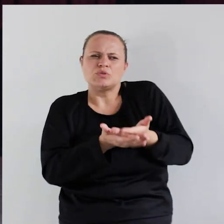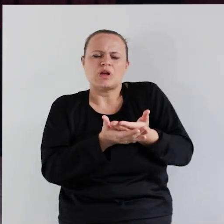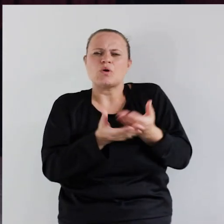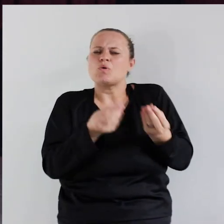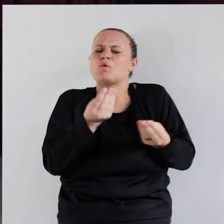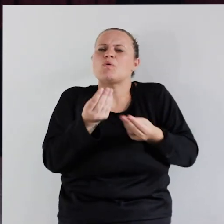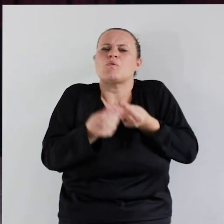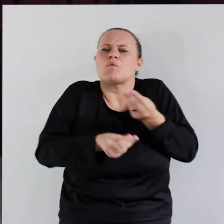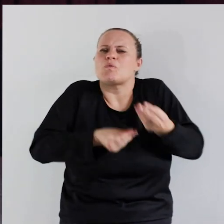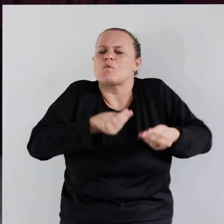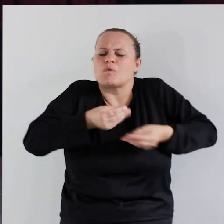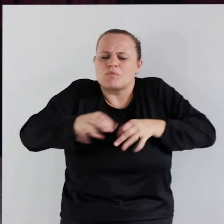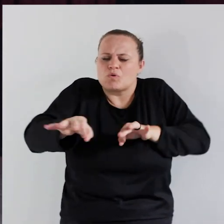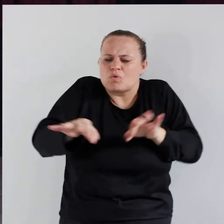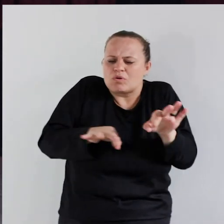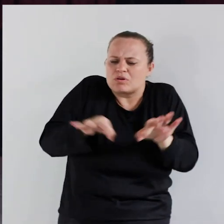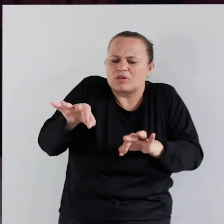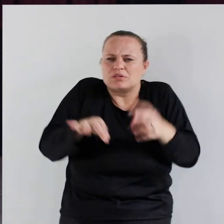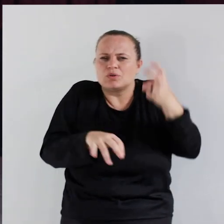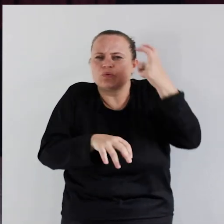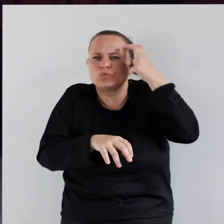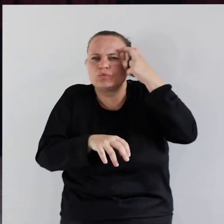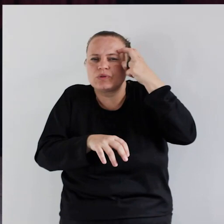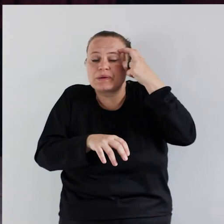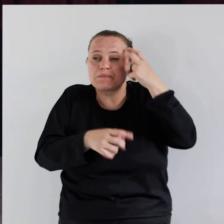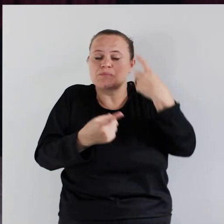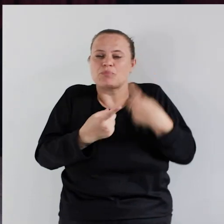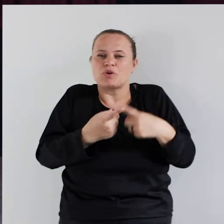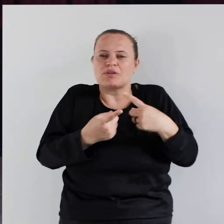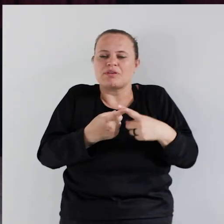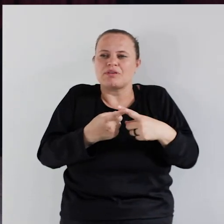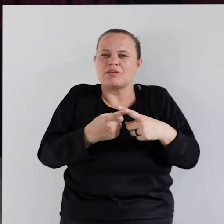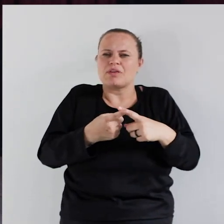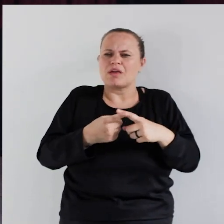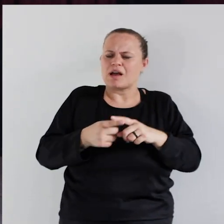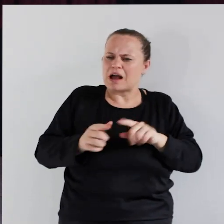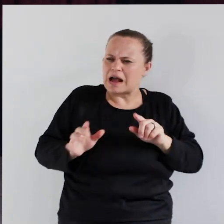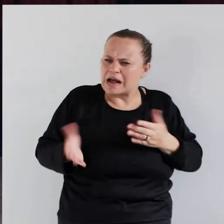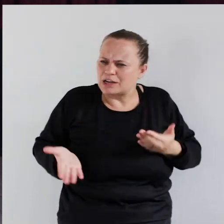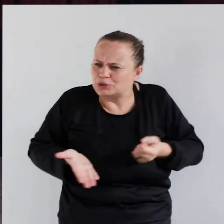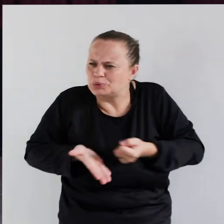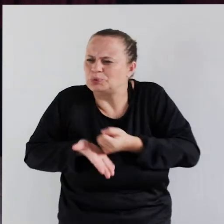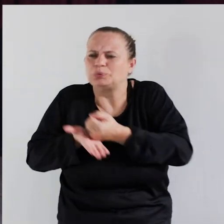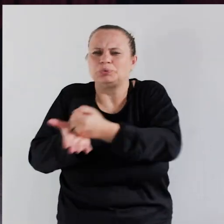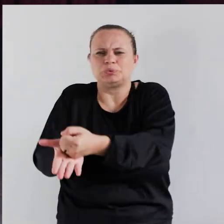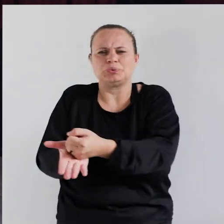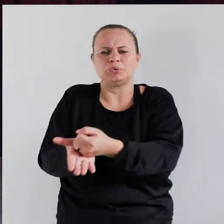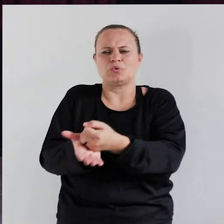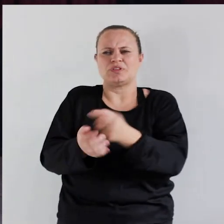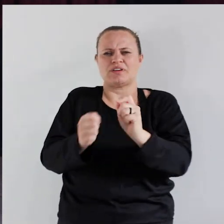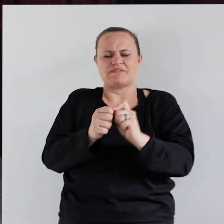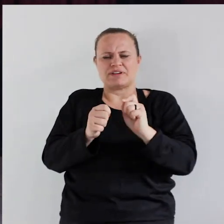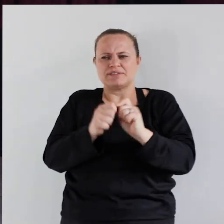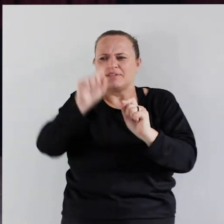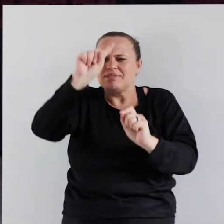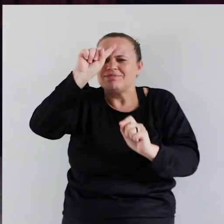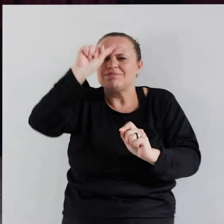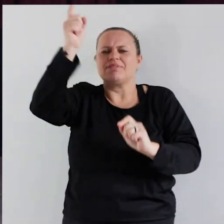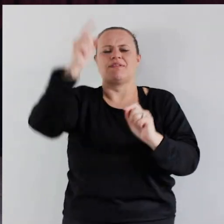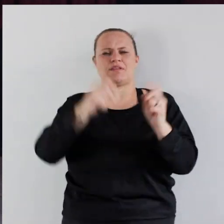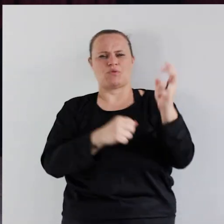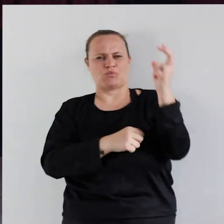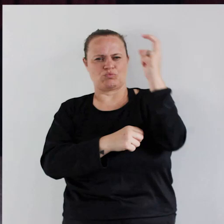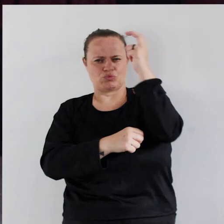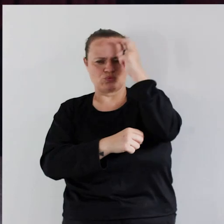começa também a analisar a forma de organização das organizações culturais para defender determinadas pautas,